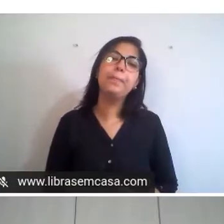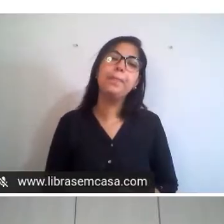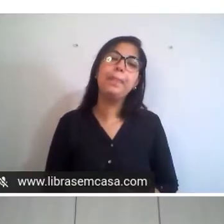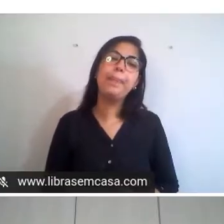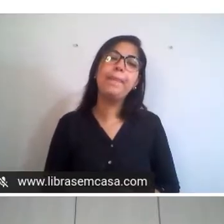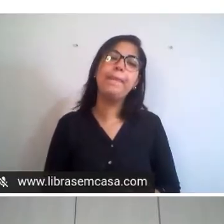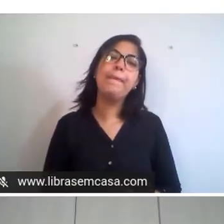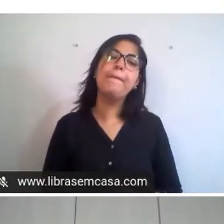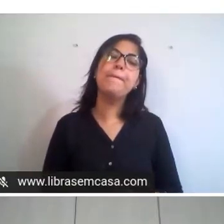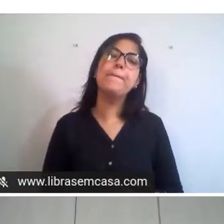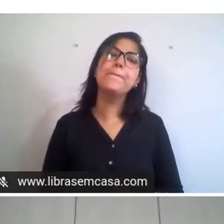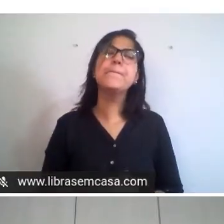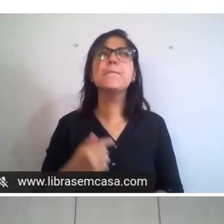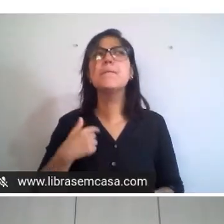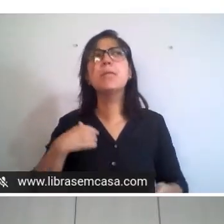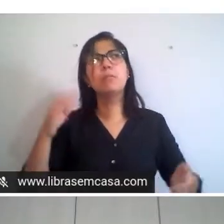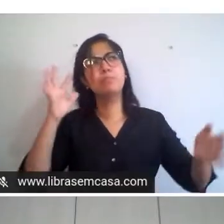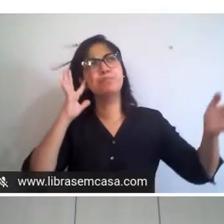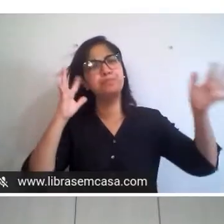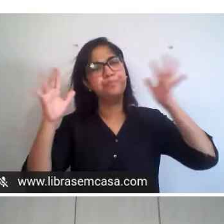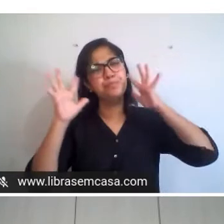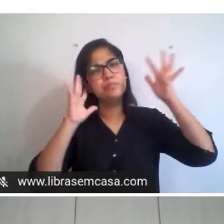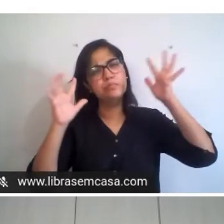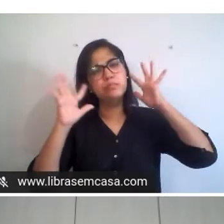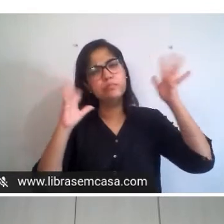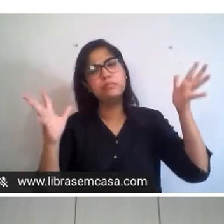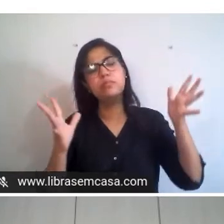Eu fiquei a pensar